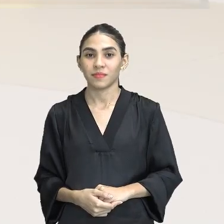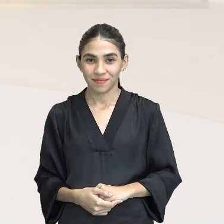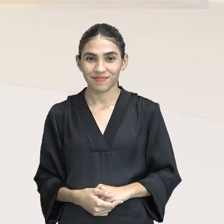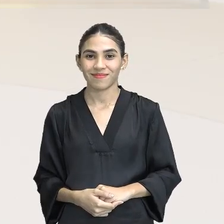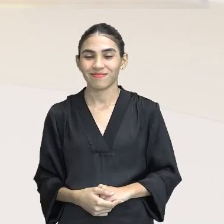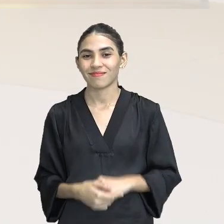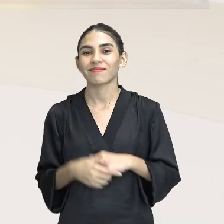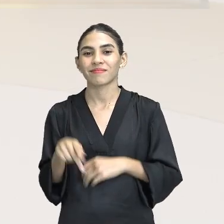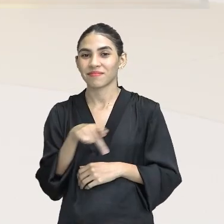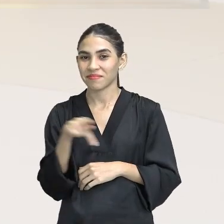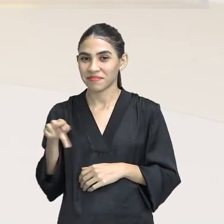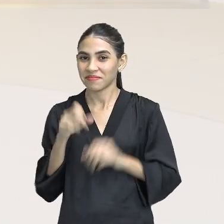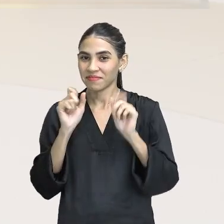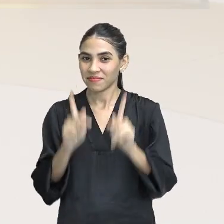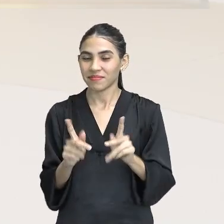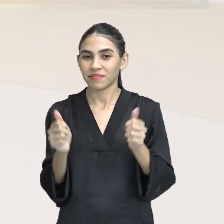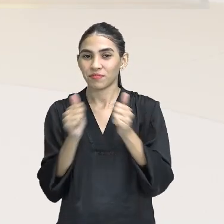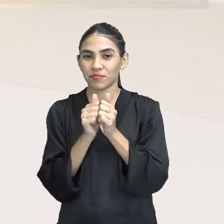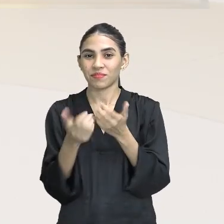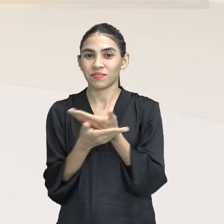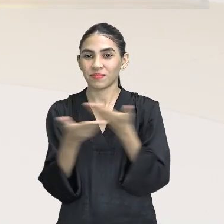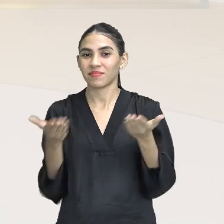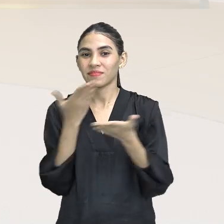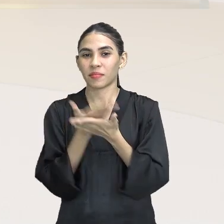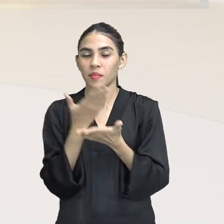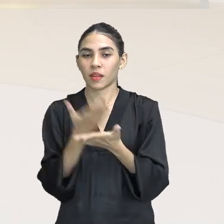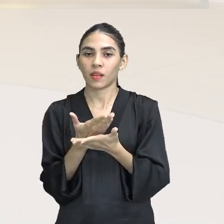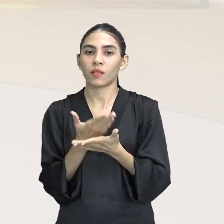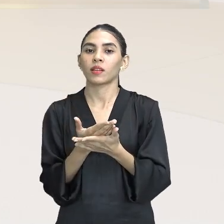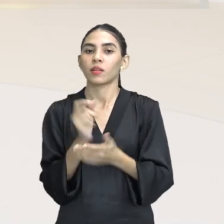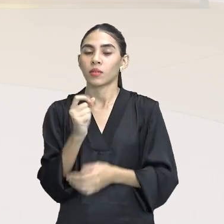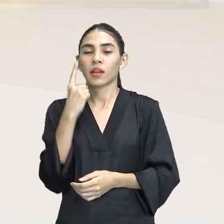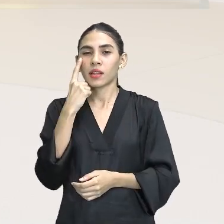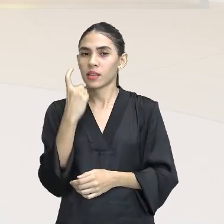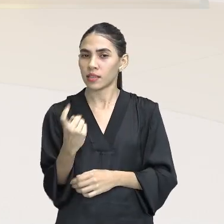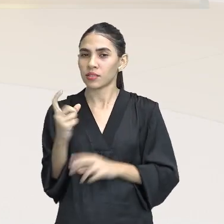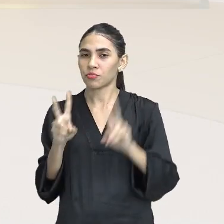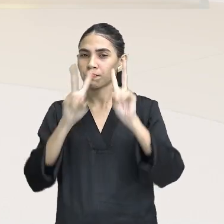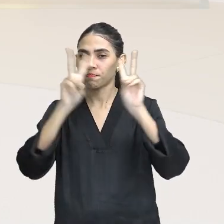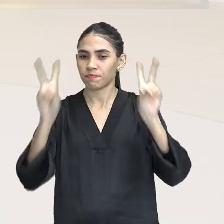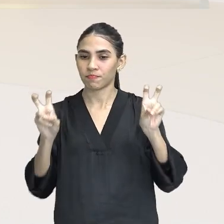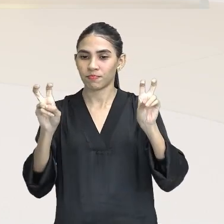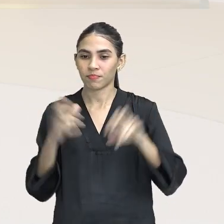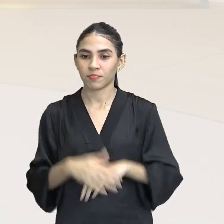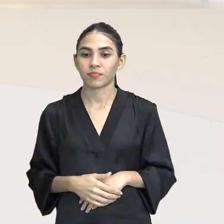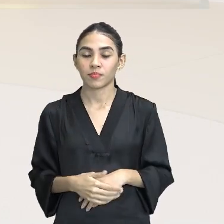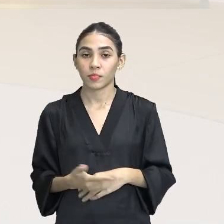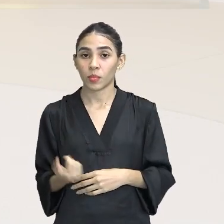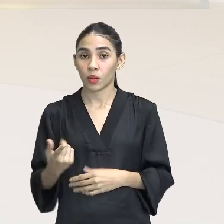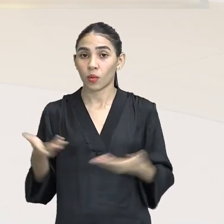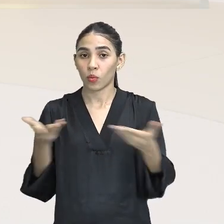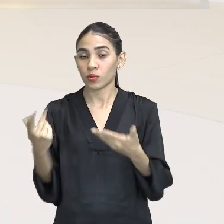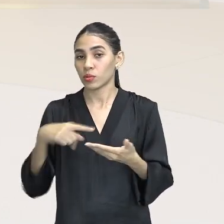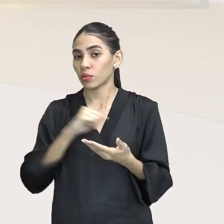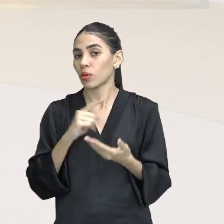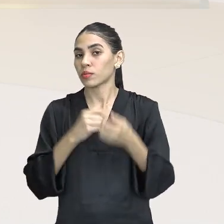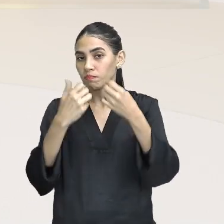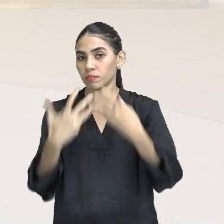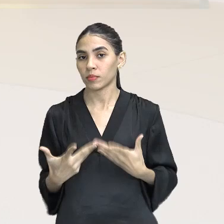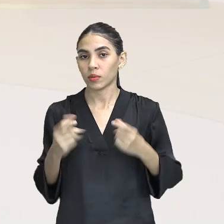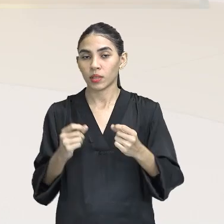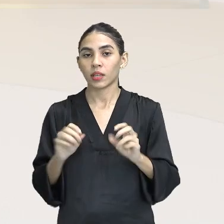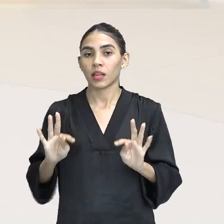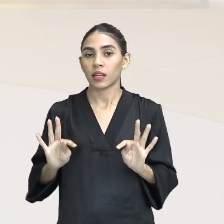Muito bem, professora Shirley, estamos aqui para essa aula extremamente interessante, né? Nós vamos falar de tecnologia